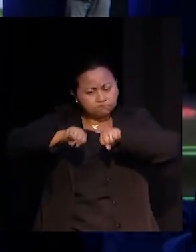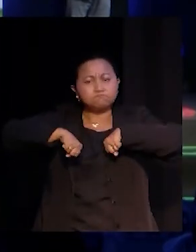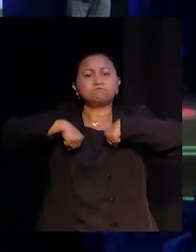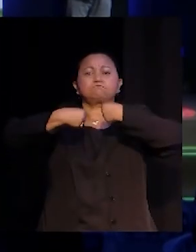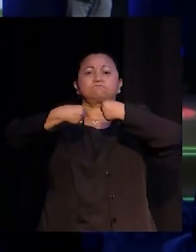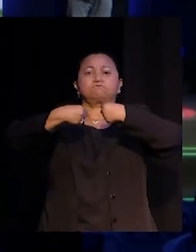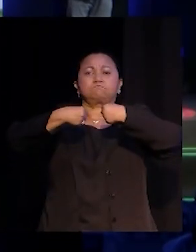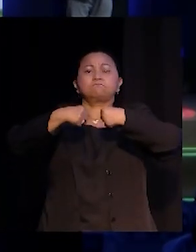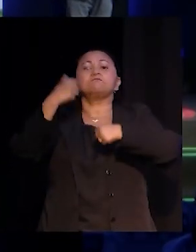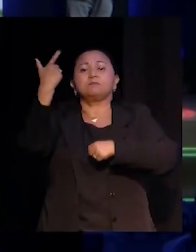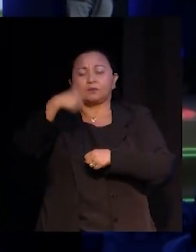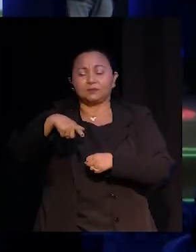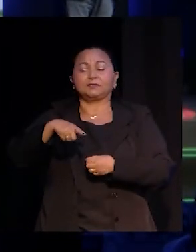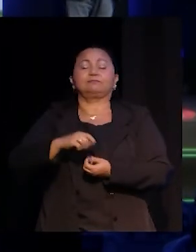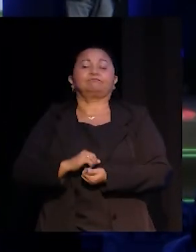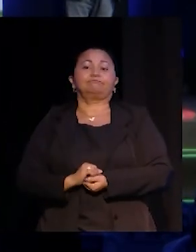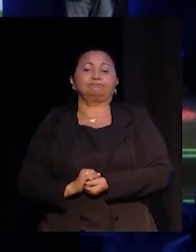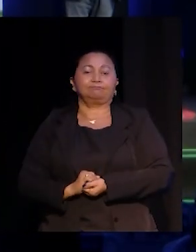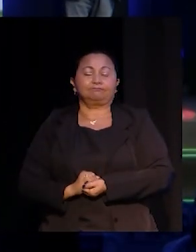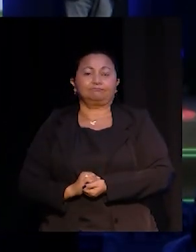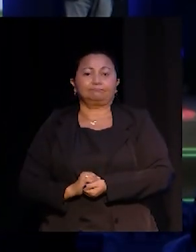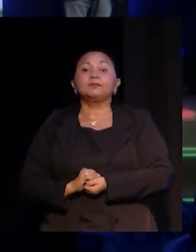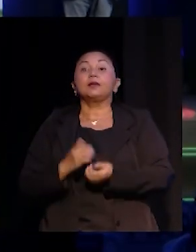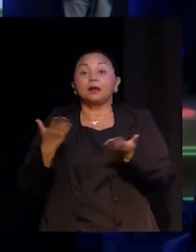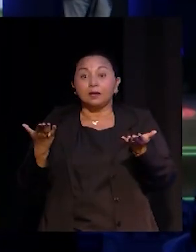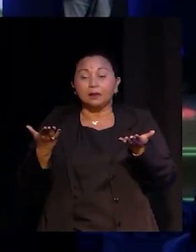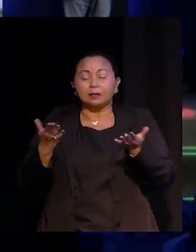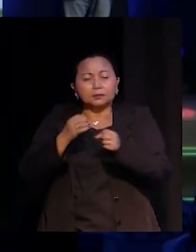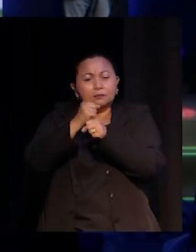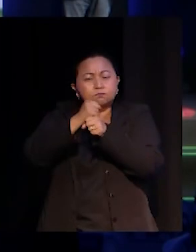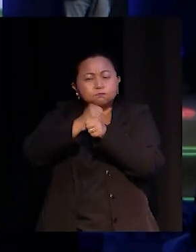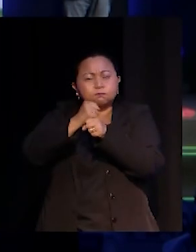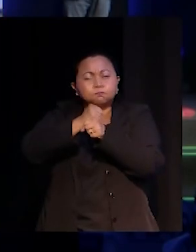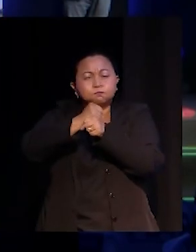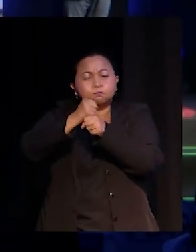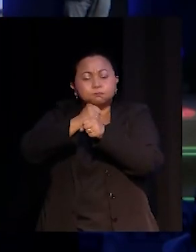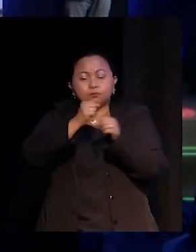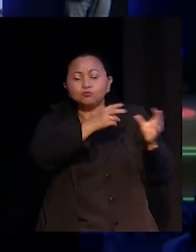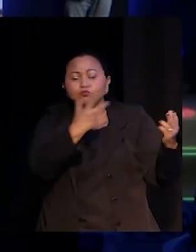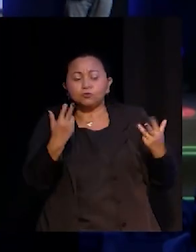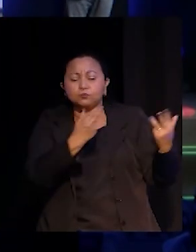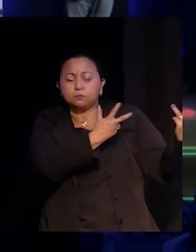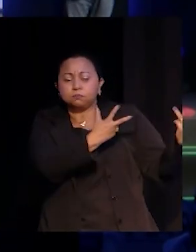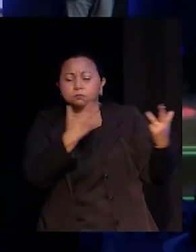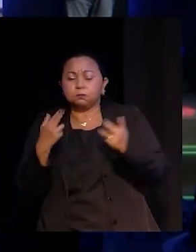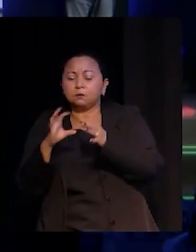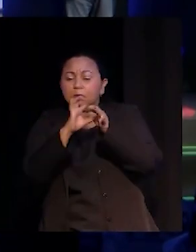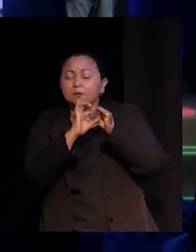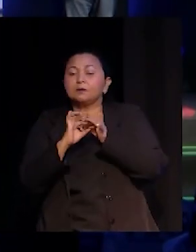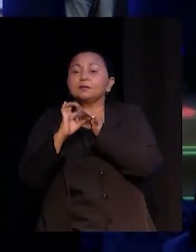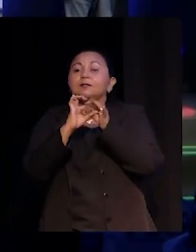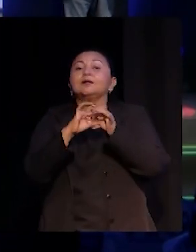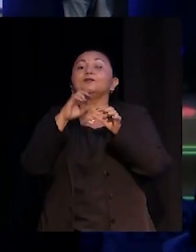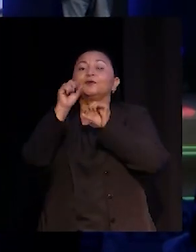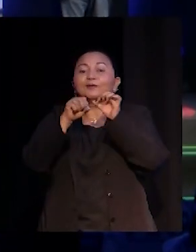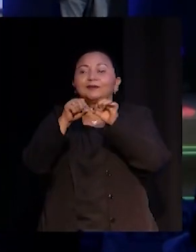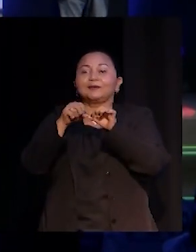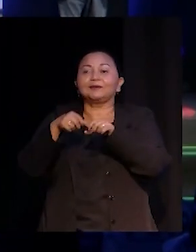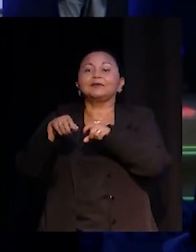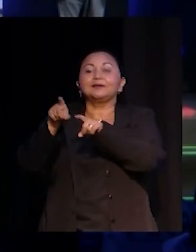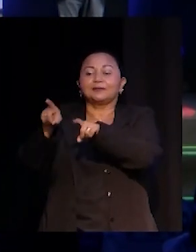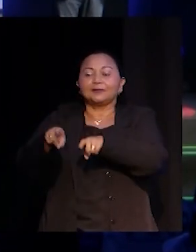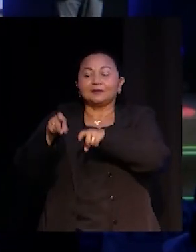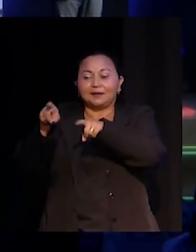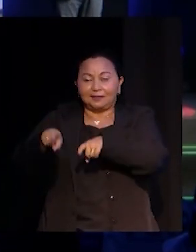desafios. E, aliás, ambos ligados à nossa atividade, que é a